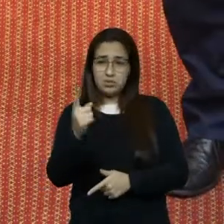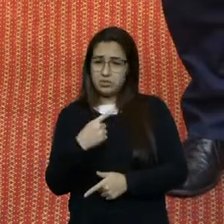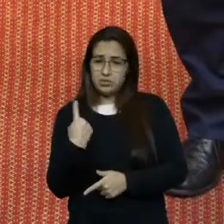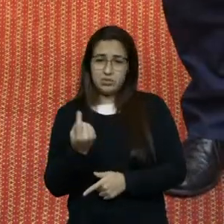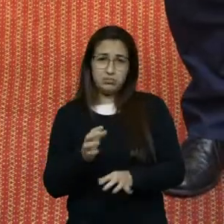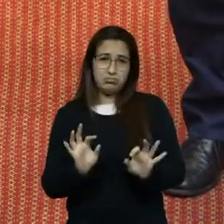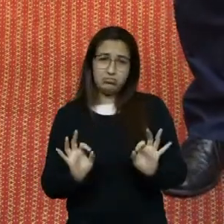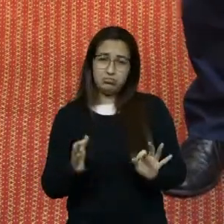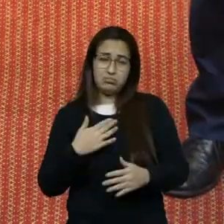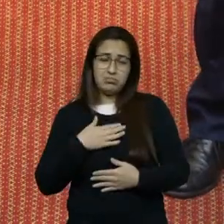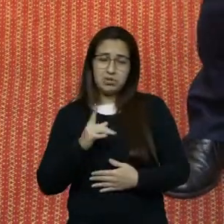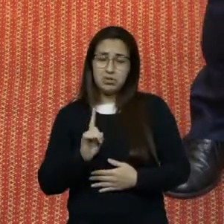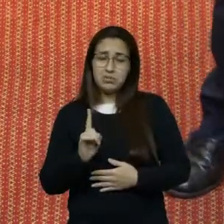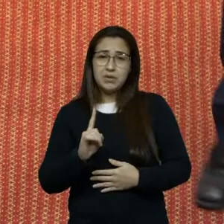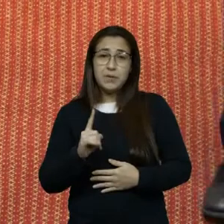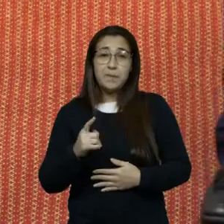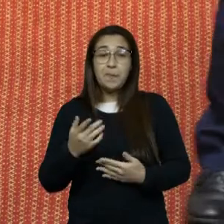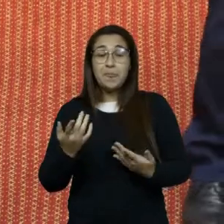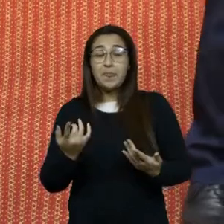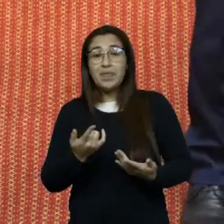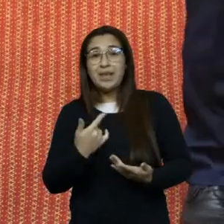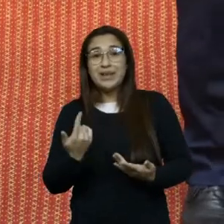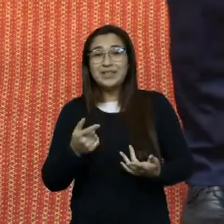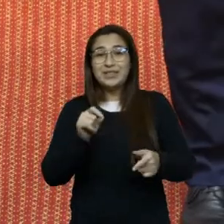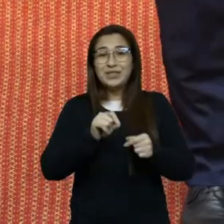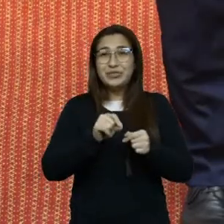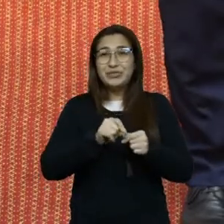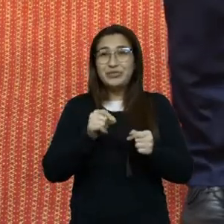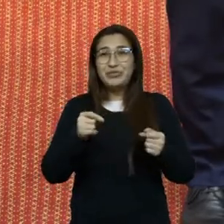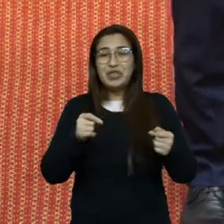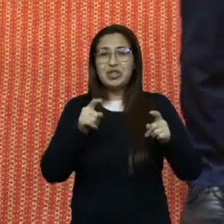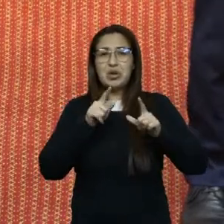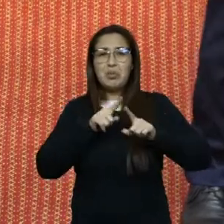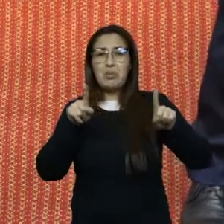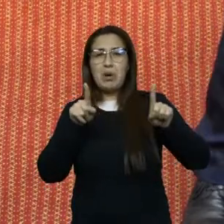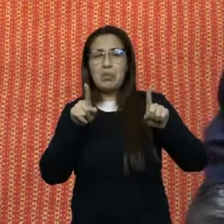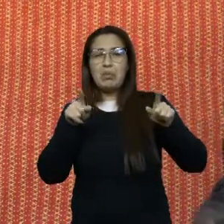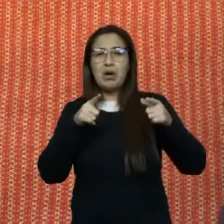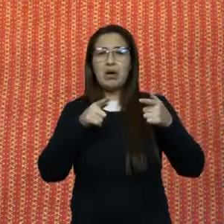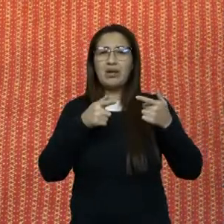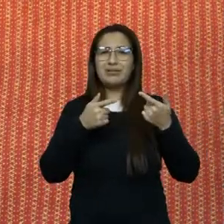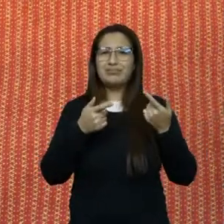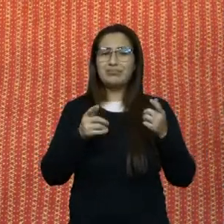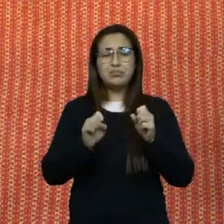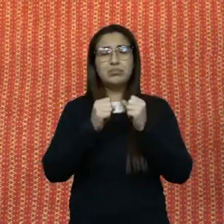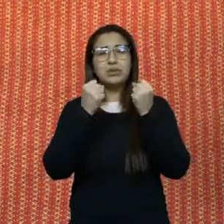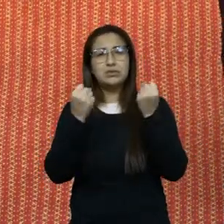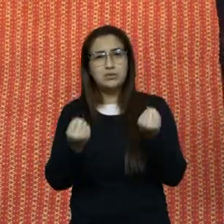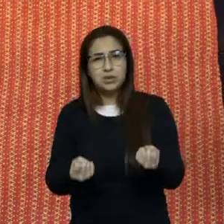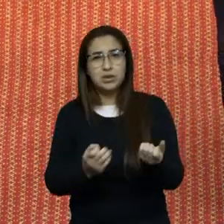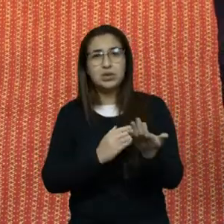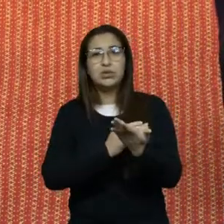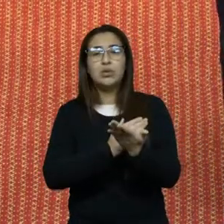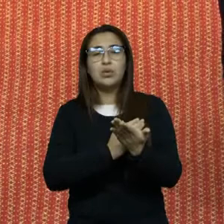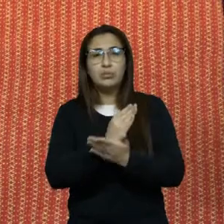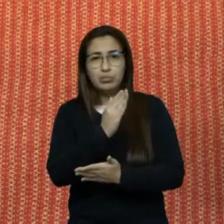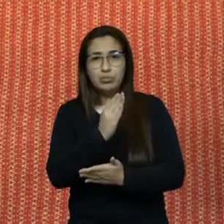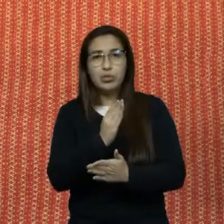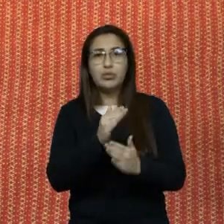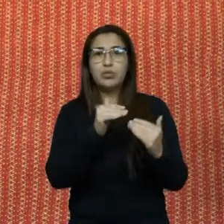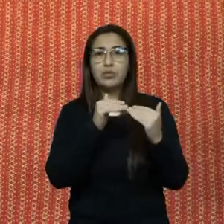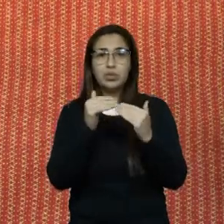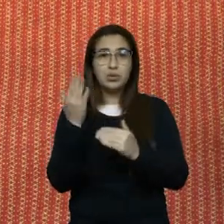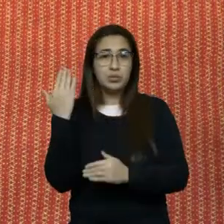então nenhum momento a gente fez aqui populismo mas dependemos aquilo que nós aprovamos aqui por